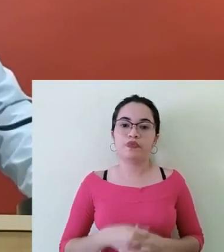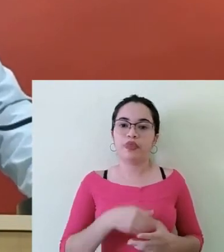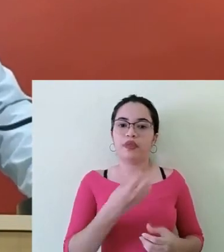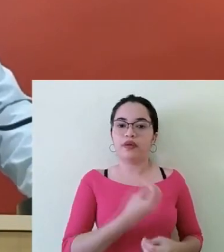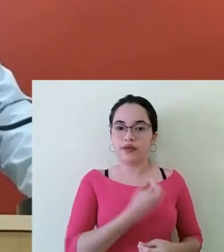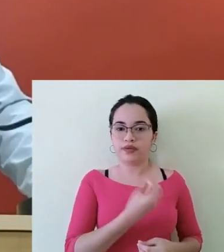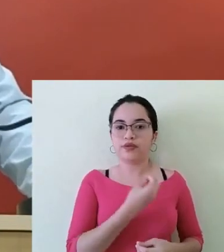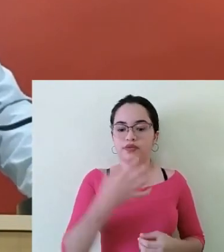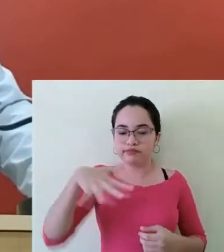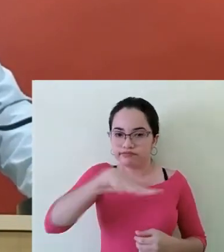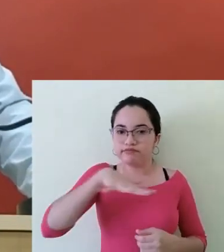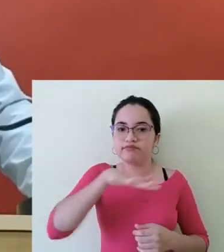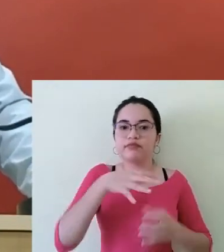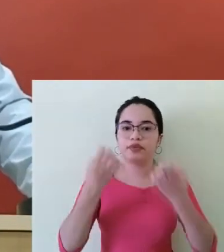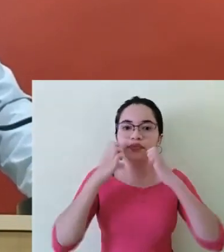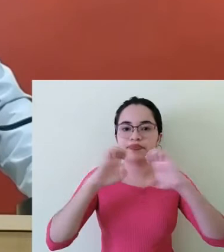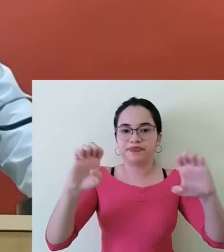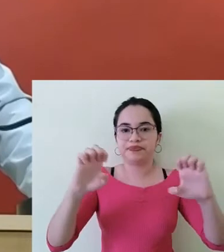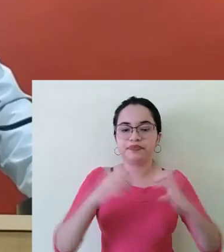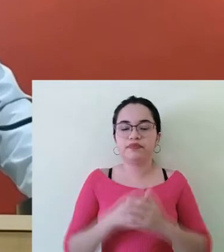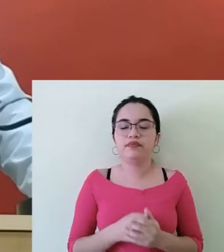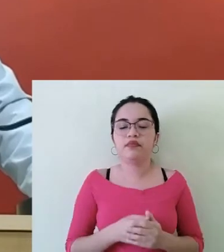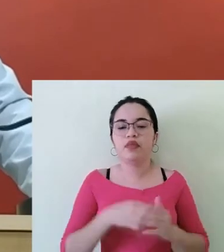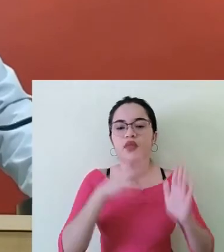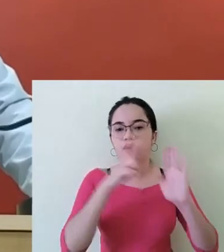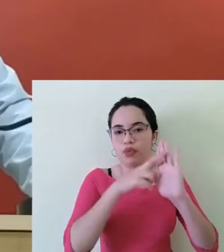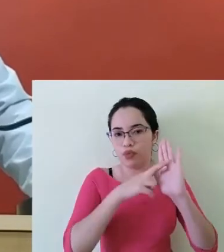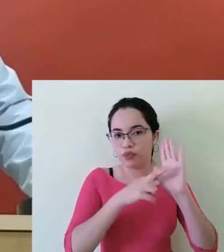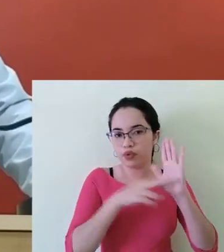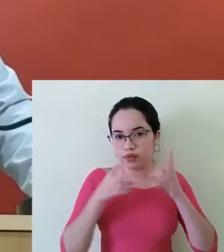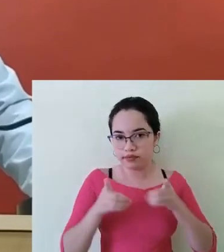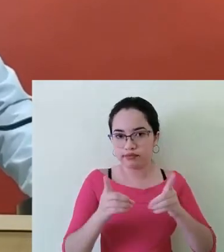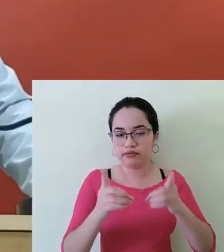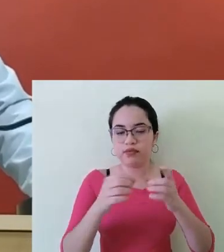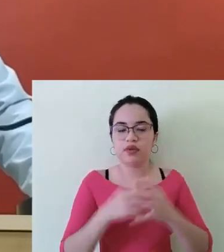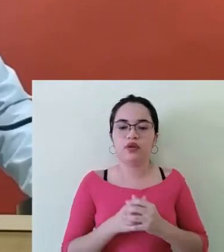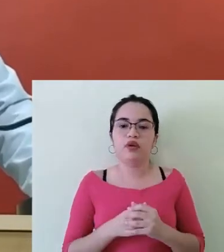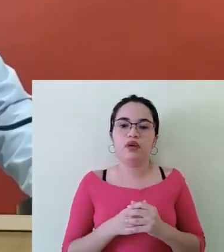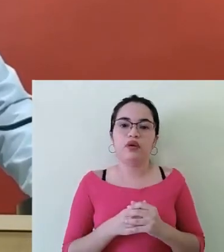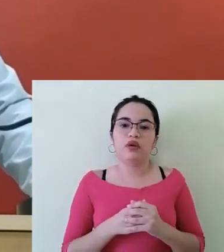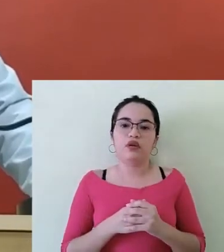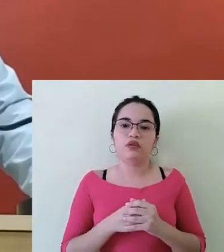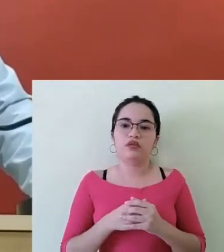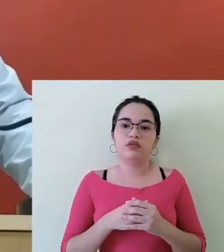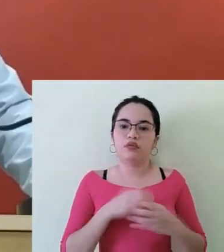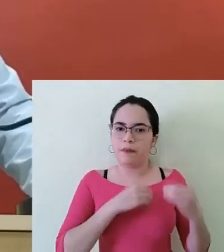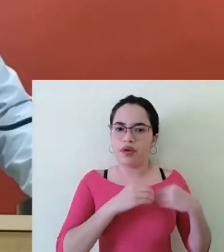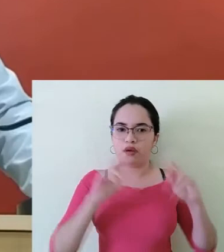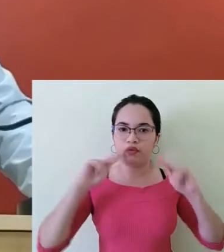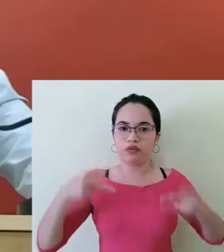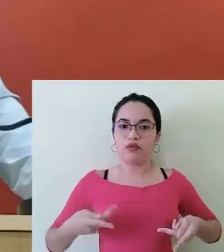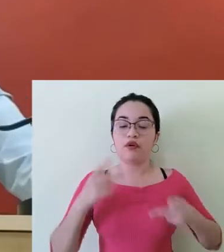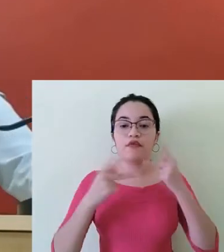meios evangélicos. A doutrina da depravação humana, ela fala